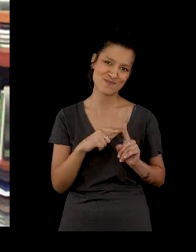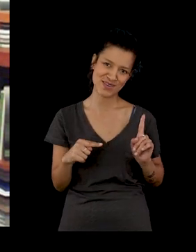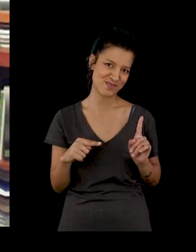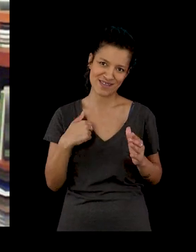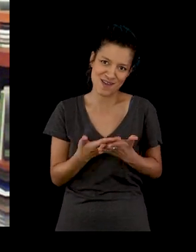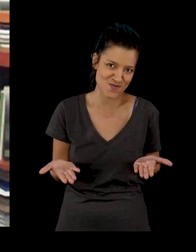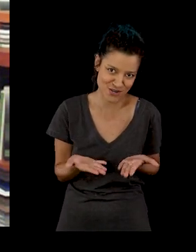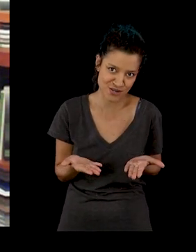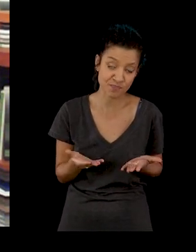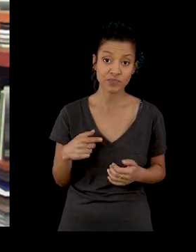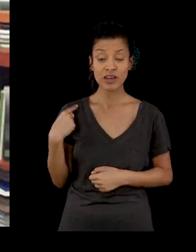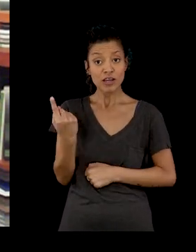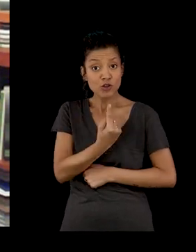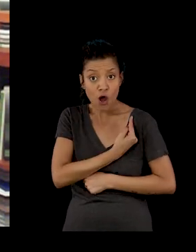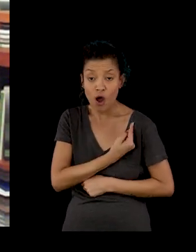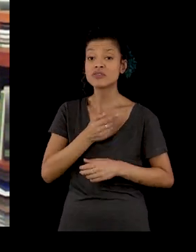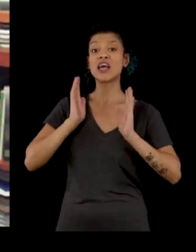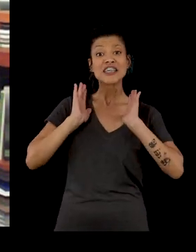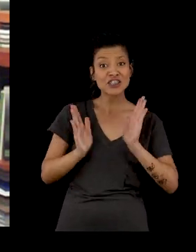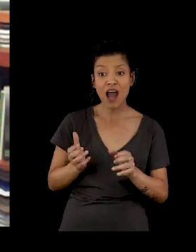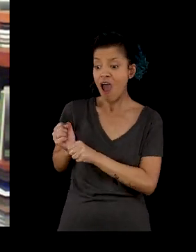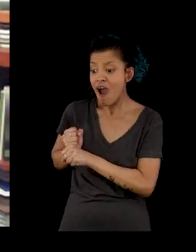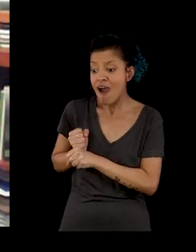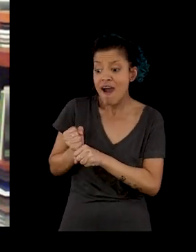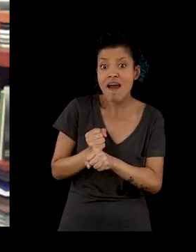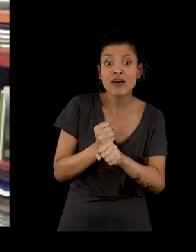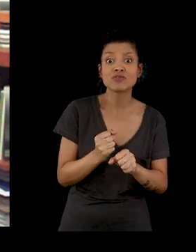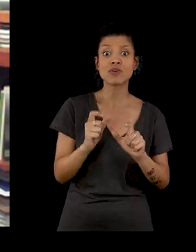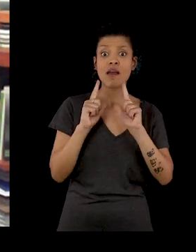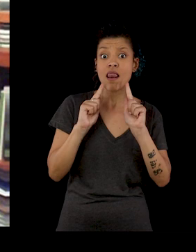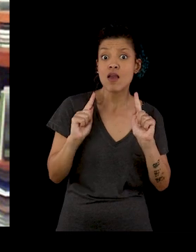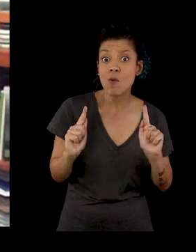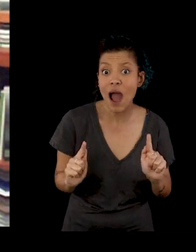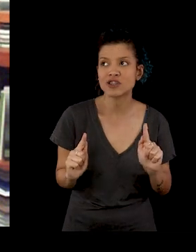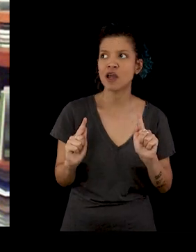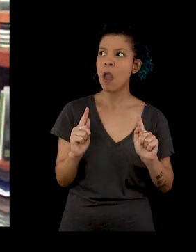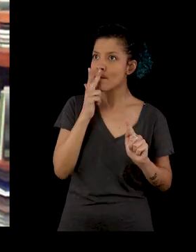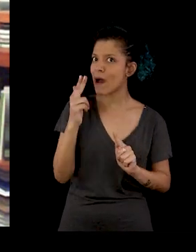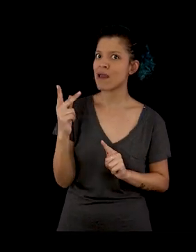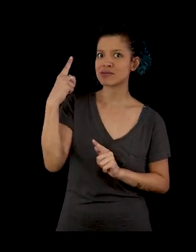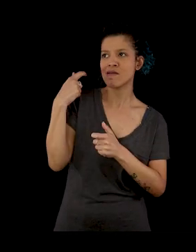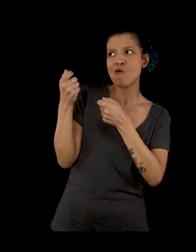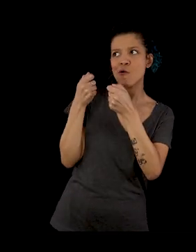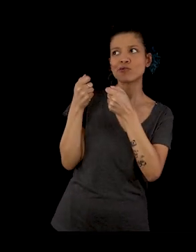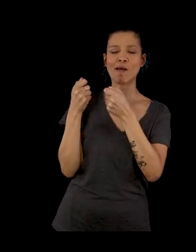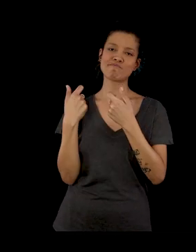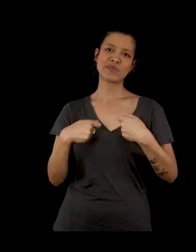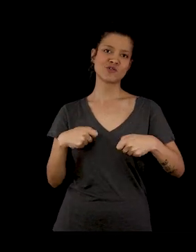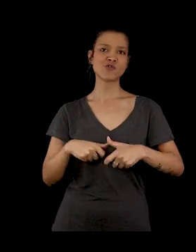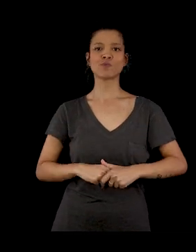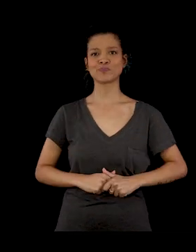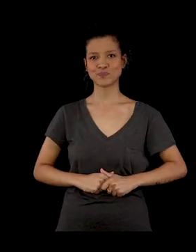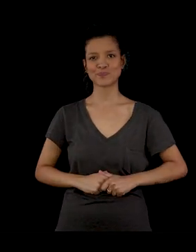Então, nós estávamos há anos vendo uma linguagem a que nos condicionaram. Vamos supor que eu queira,